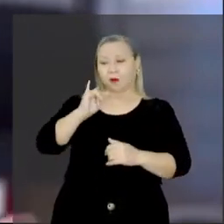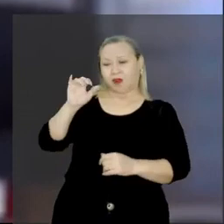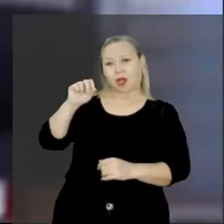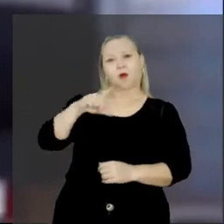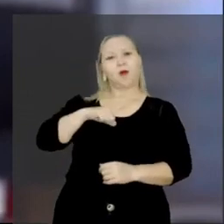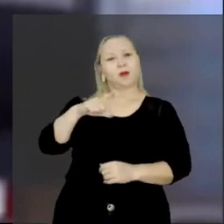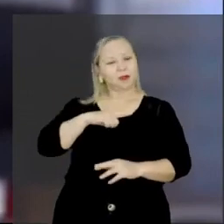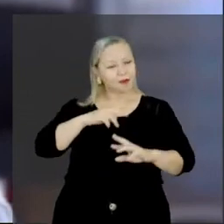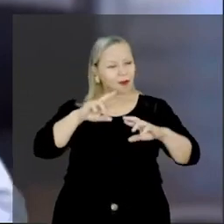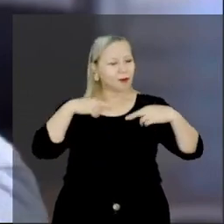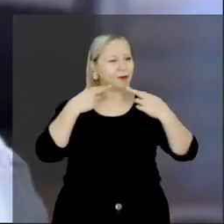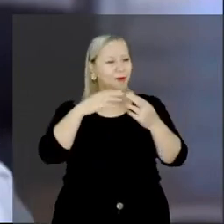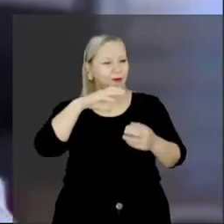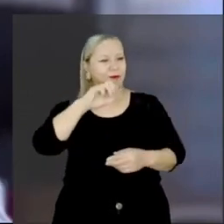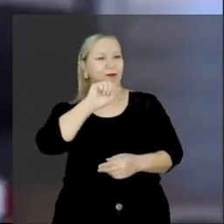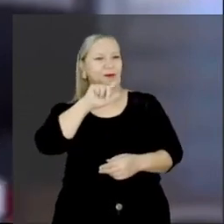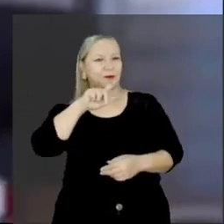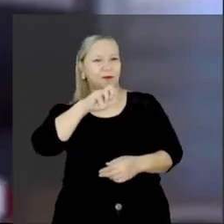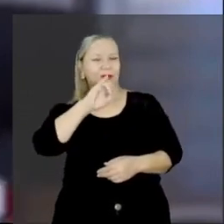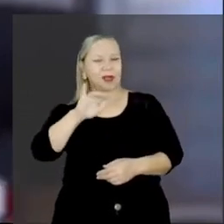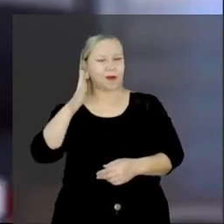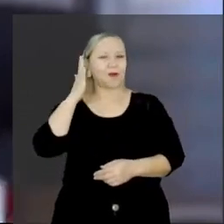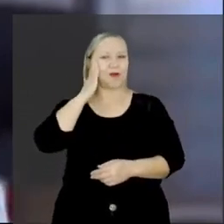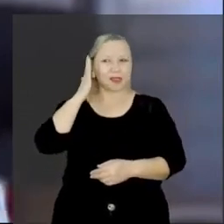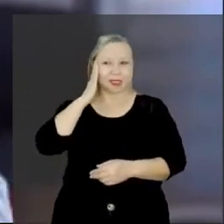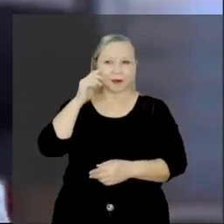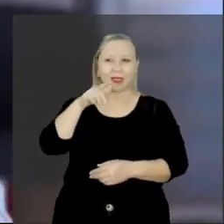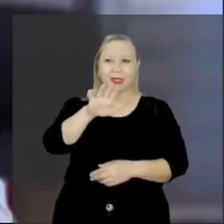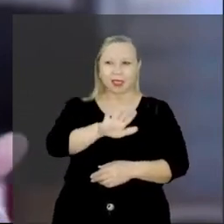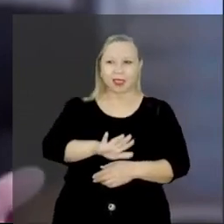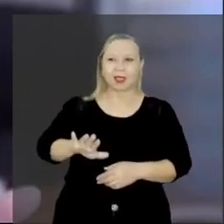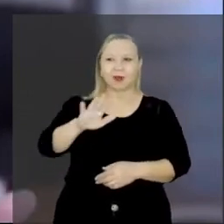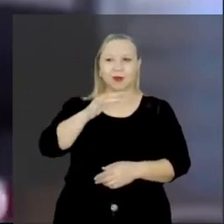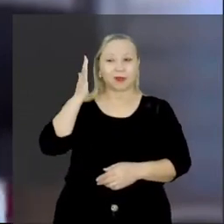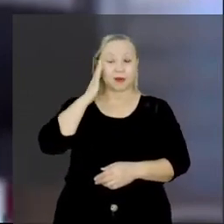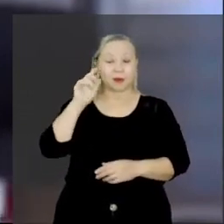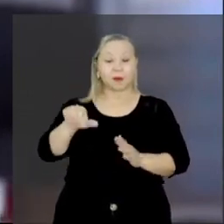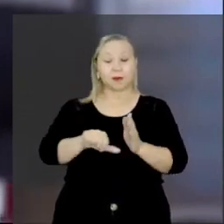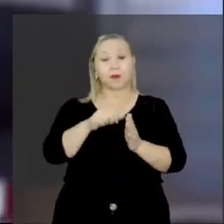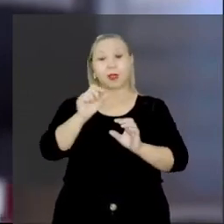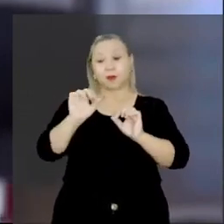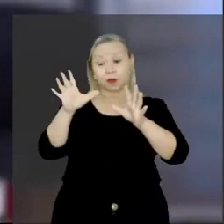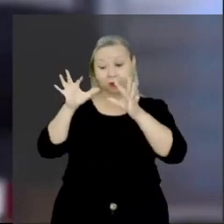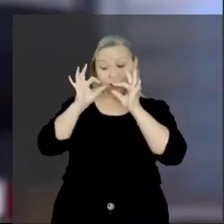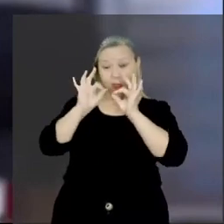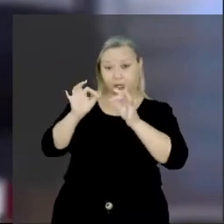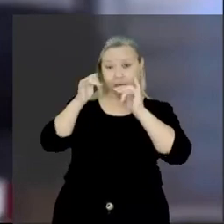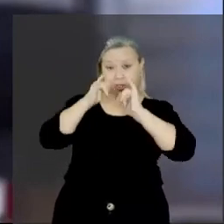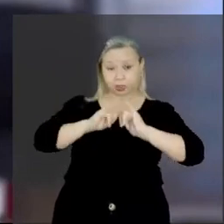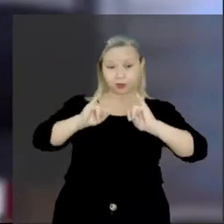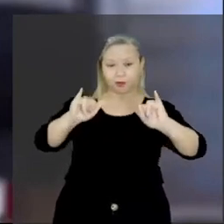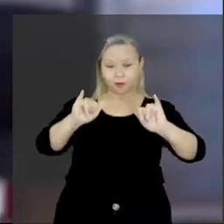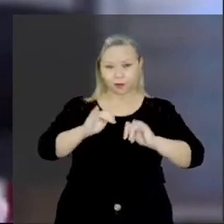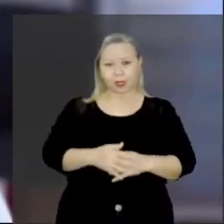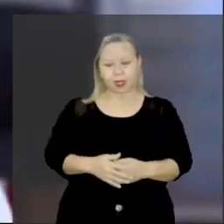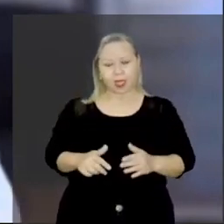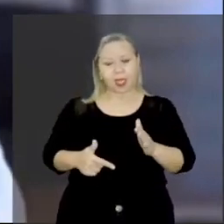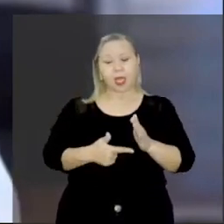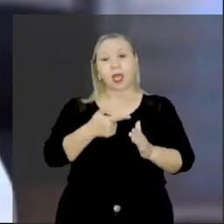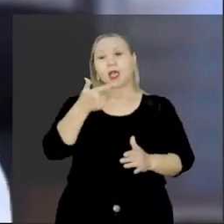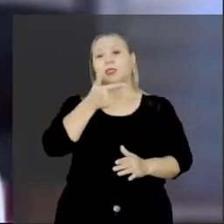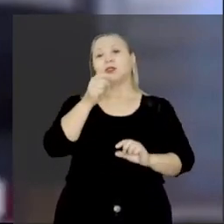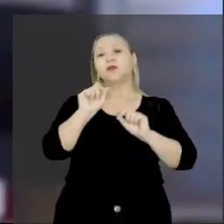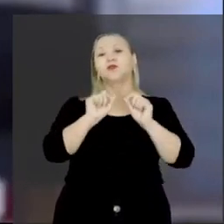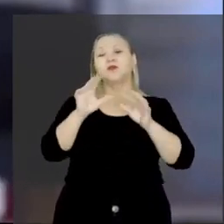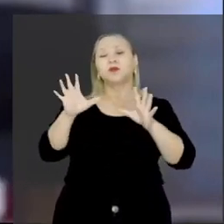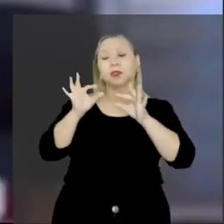deixará o cargo de prefeito, ficará livre para disputar, aí nós vamos conversar. Primeiro conversar com o PT de Minas Gerais, depois